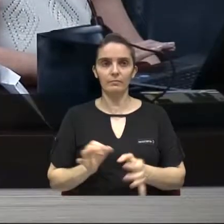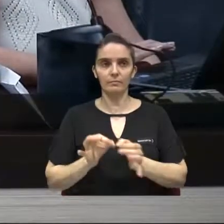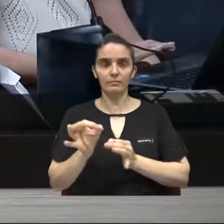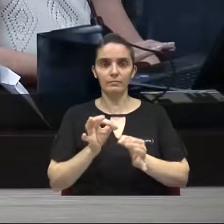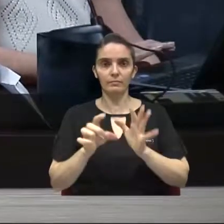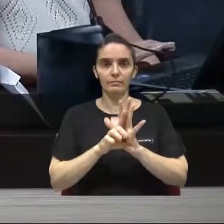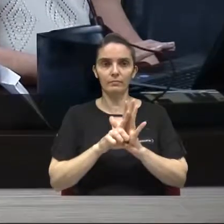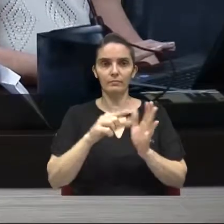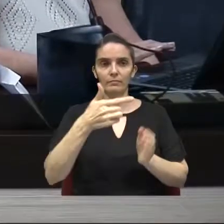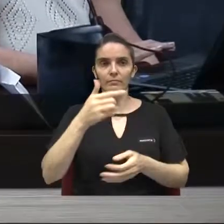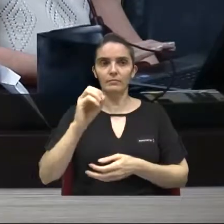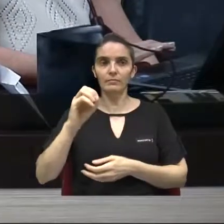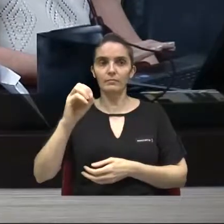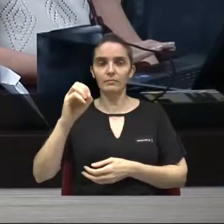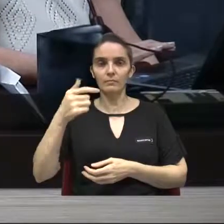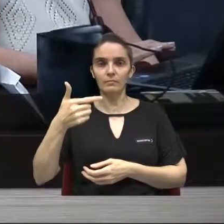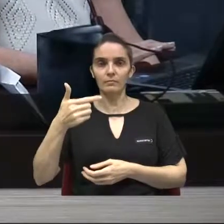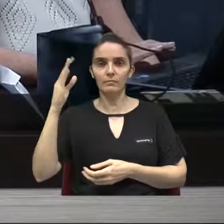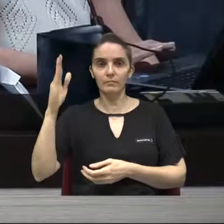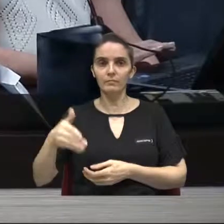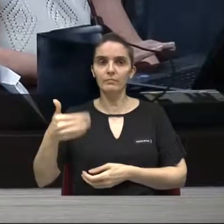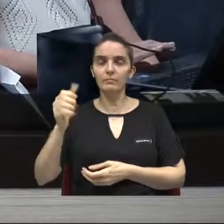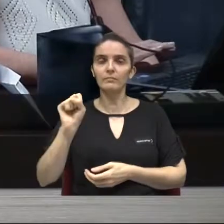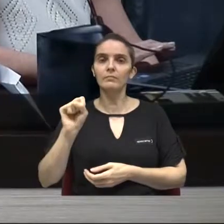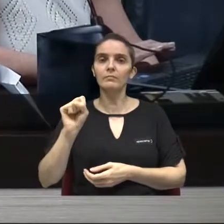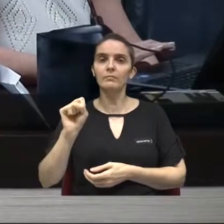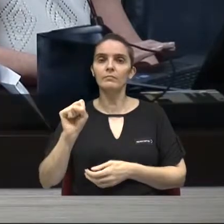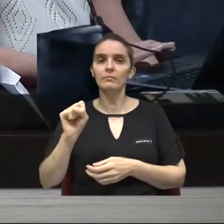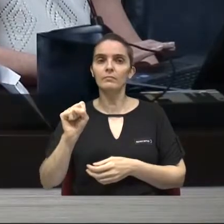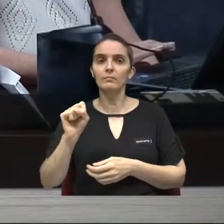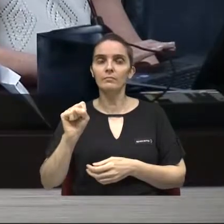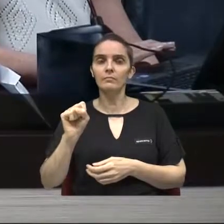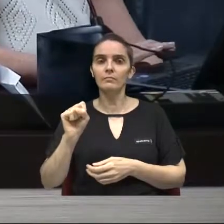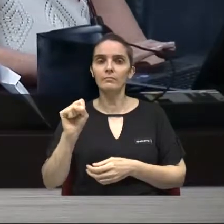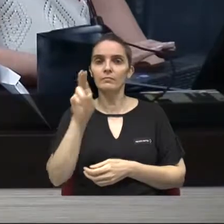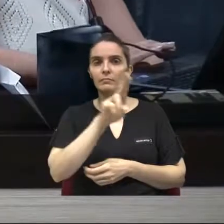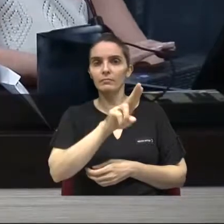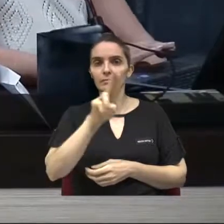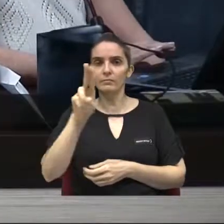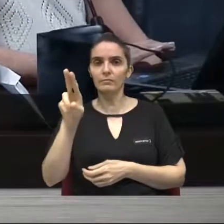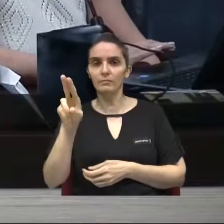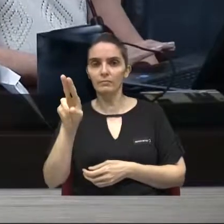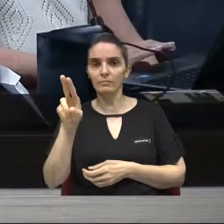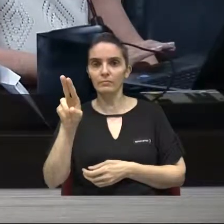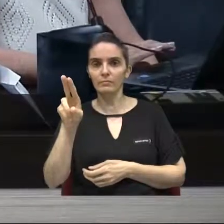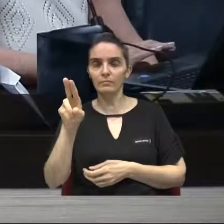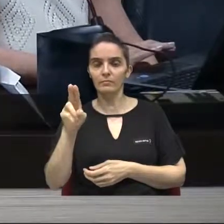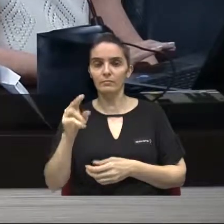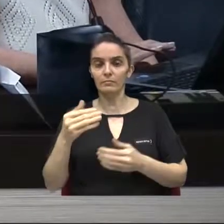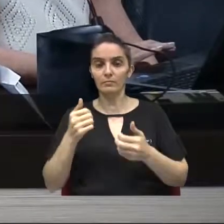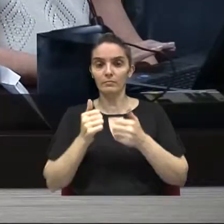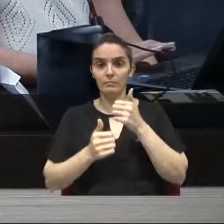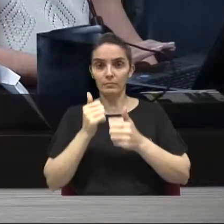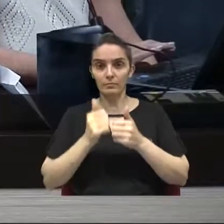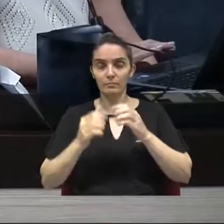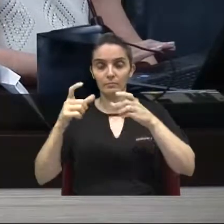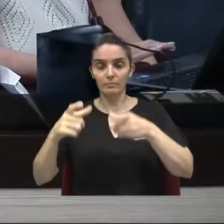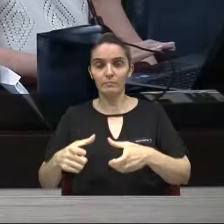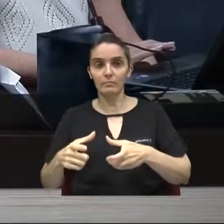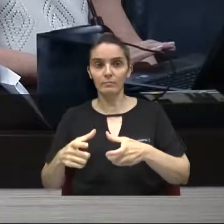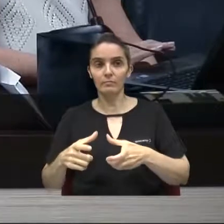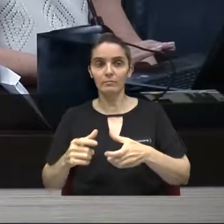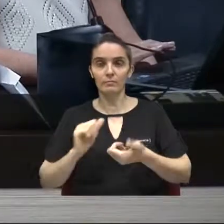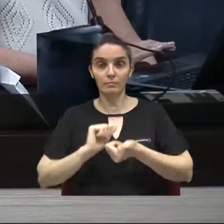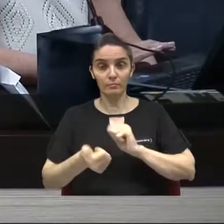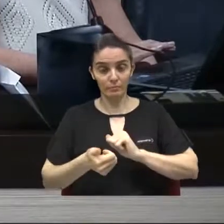de Lei 202/2018, assunto denomina de complexo esportivo as áreas destinadas à prática